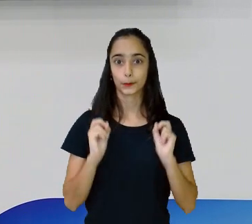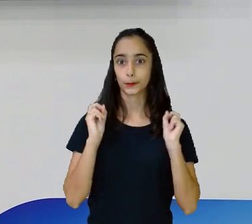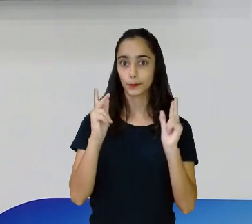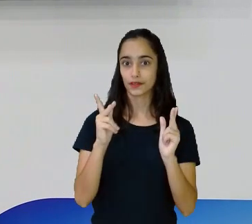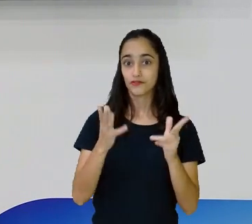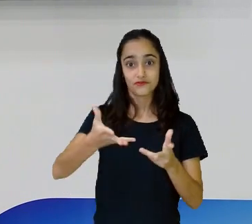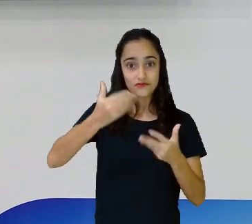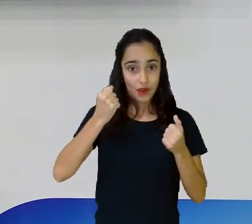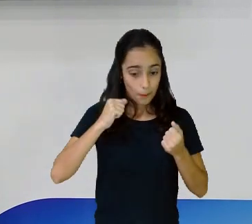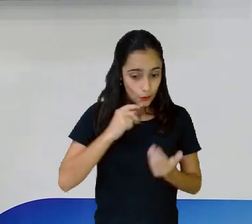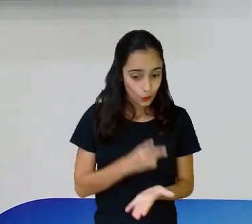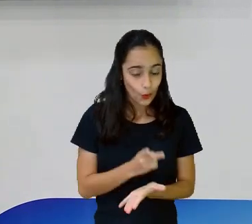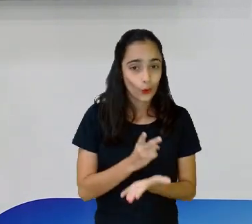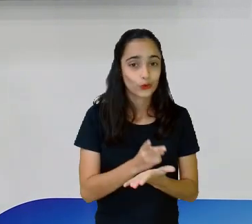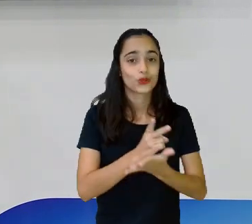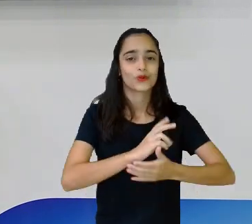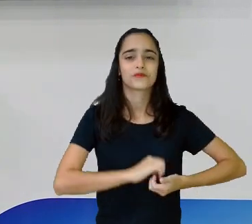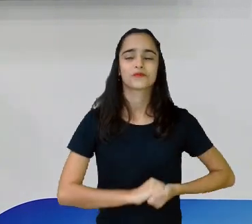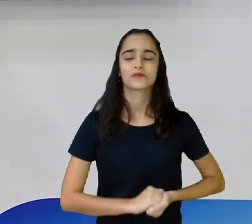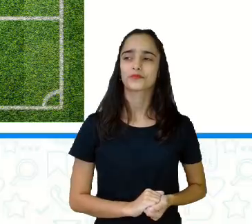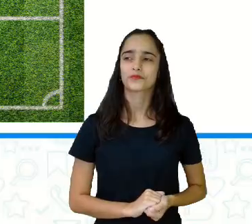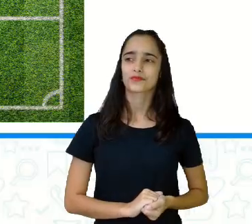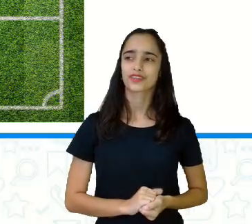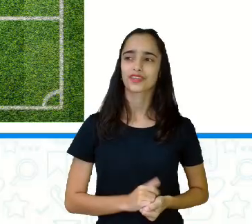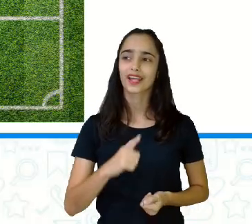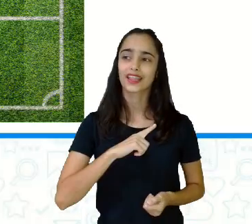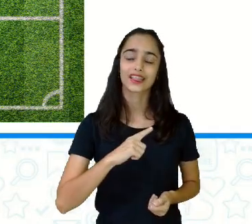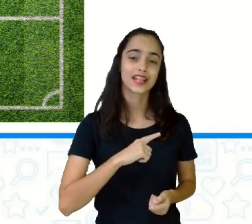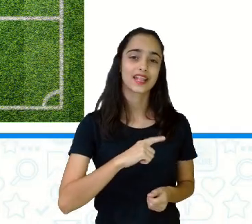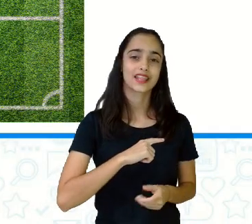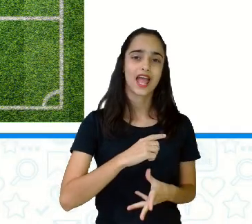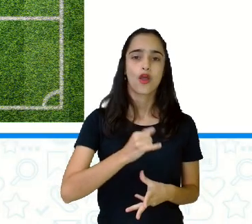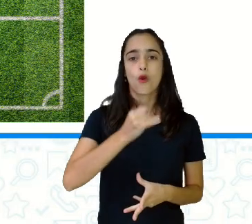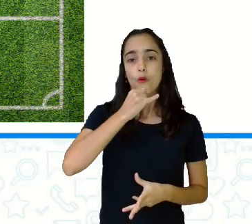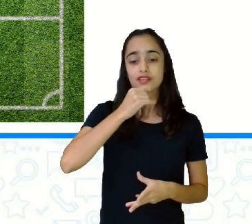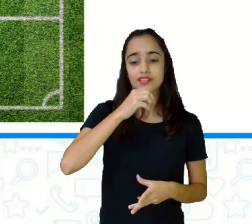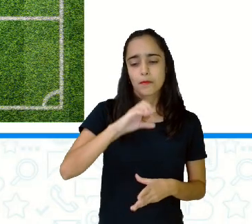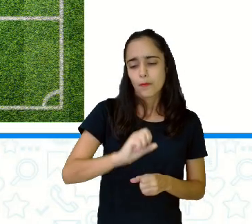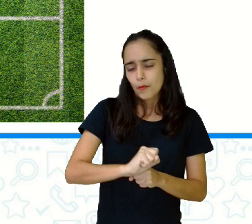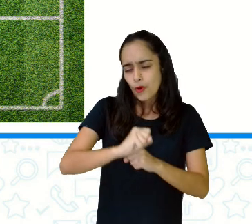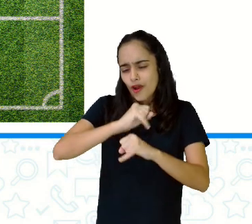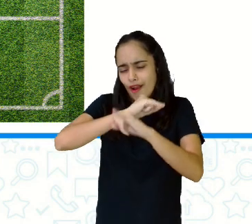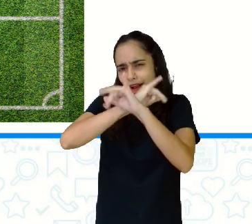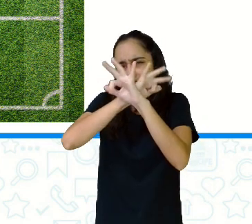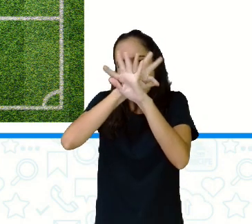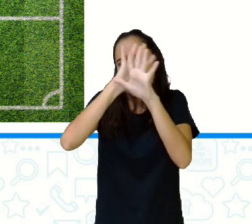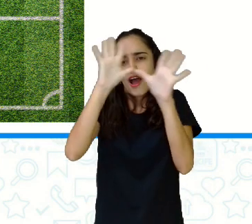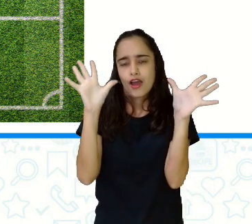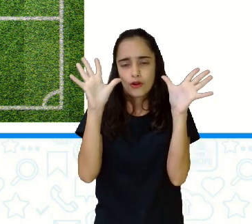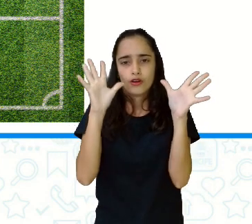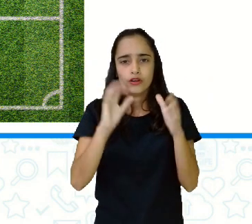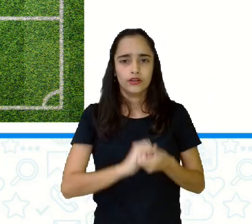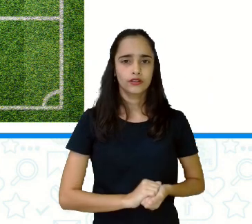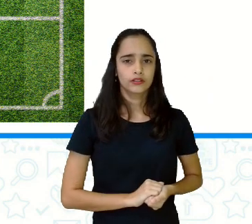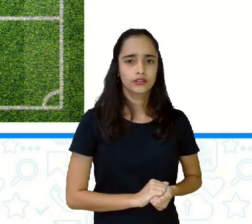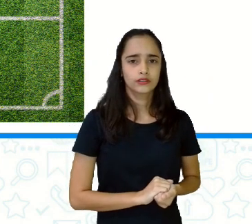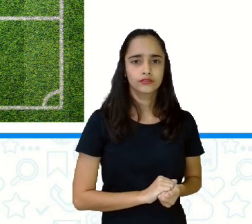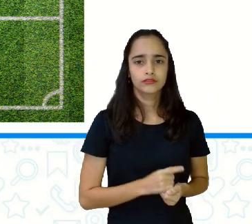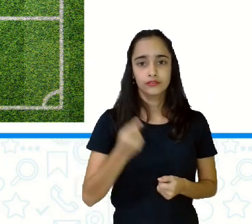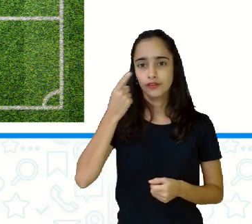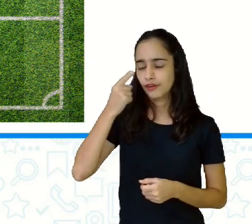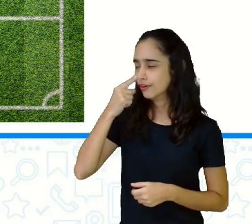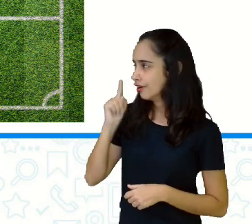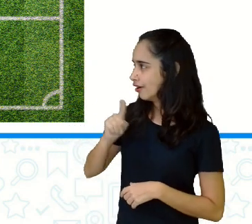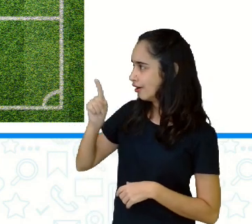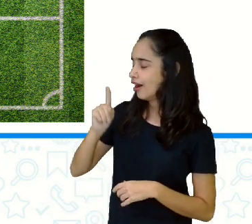poligonais. Vamos seguir. Aqui eu tenho um exemplo claríssimo de ângulo. Assunto recente, né? Não tão